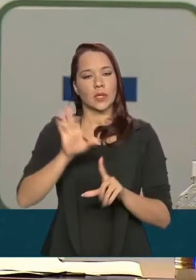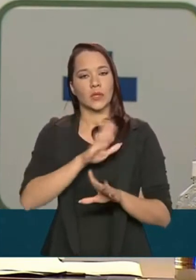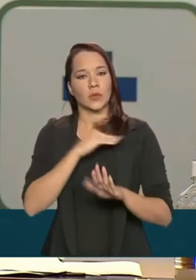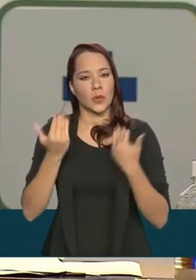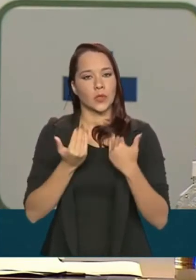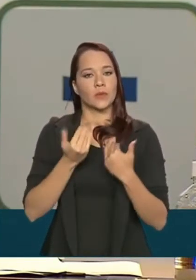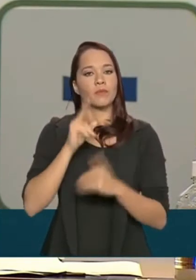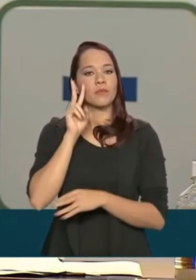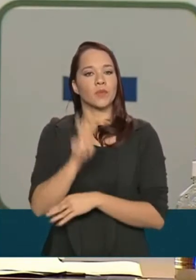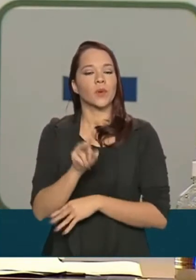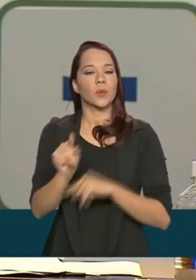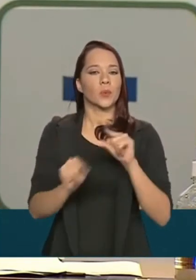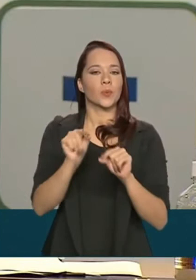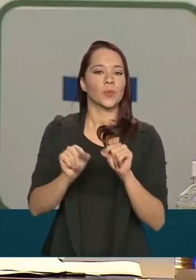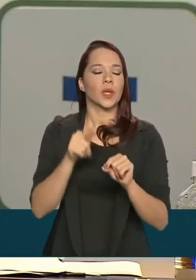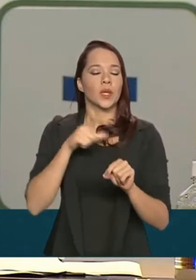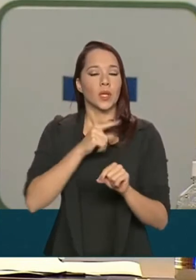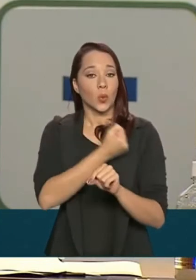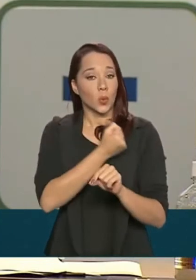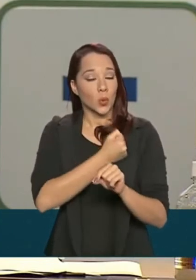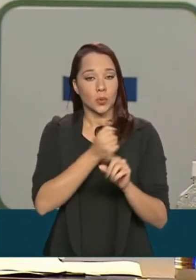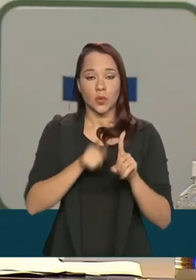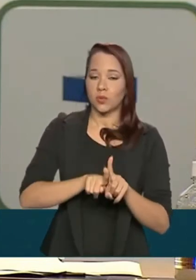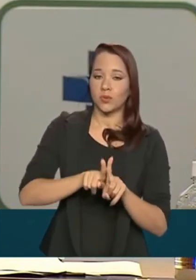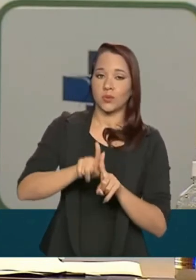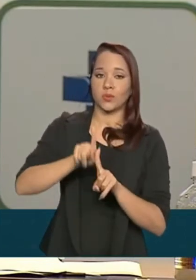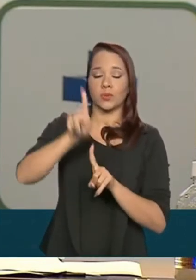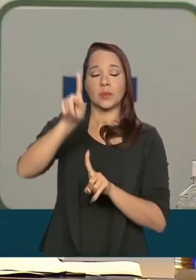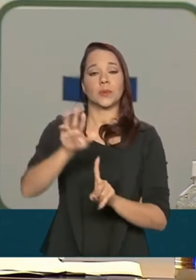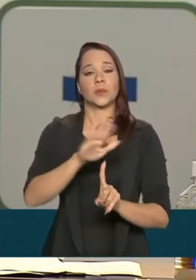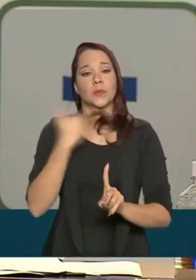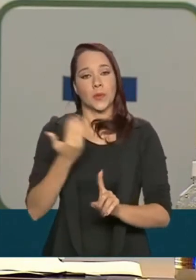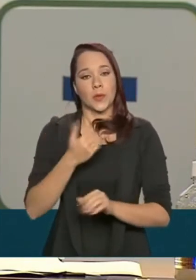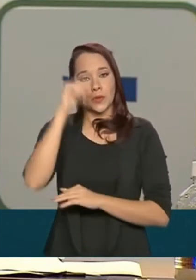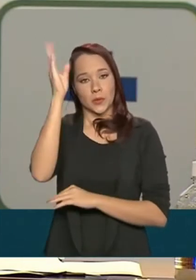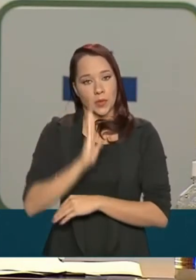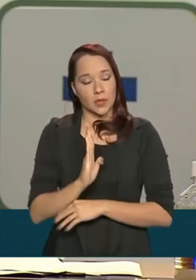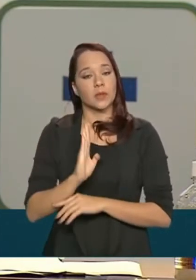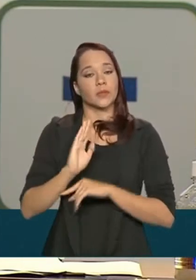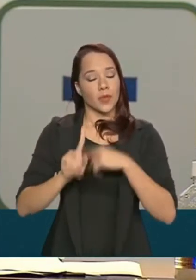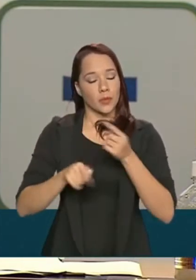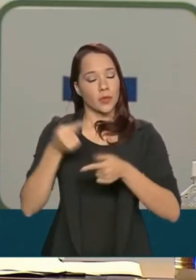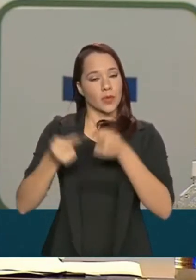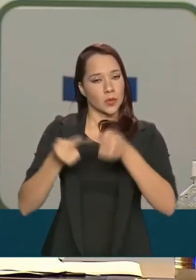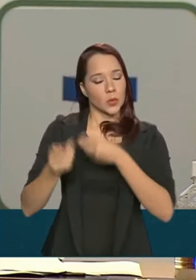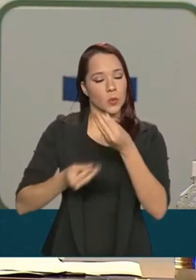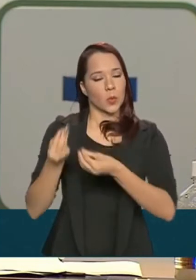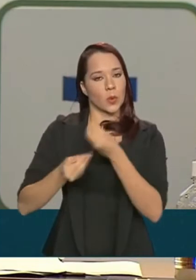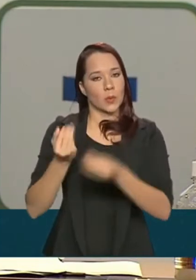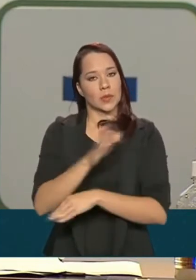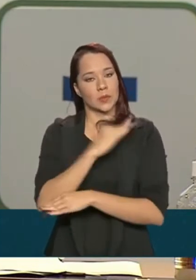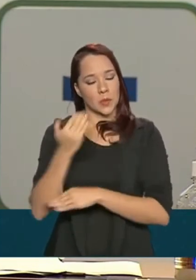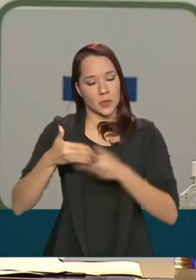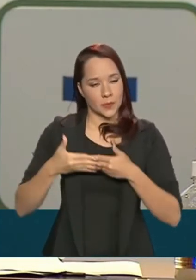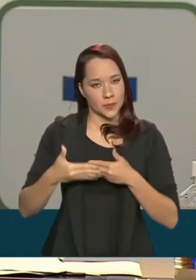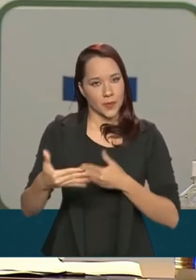verifica que nós temos um número bastante elevado de óbitos no Brasil, e nós vamos discutir esses óbitos um pouco mais na frente,